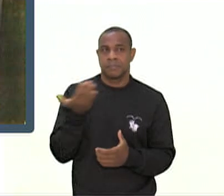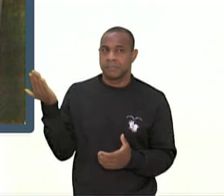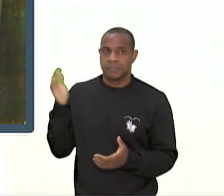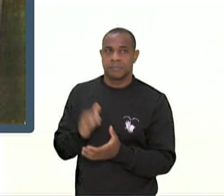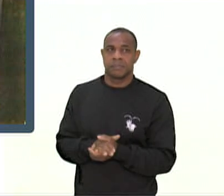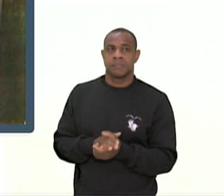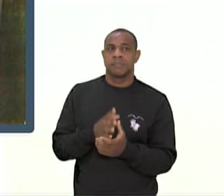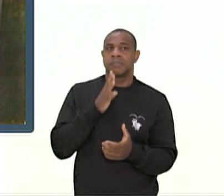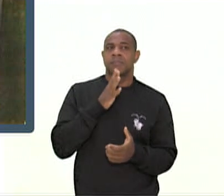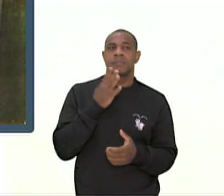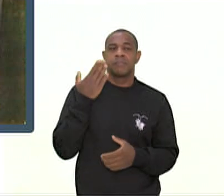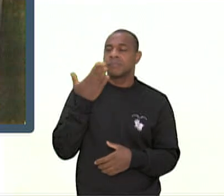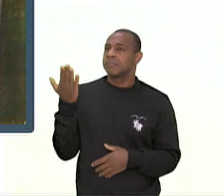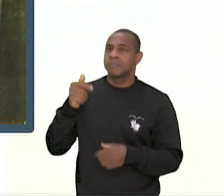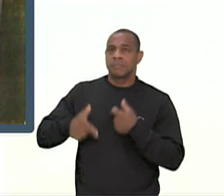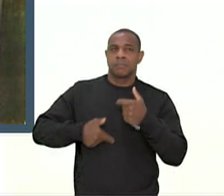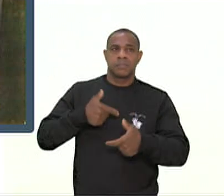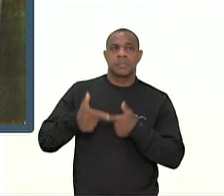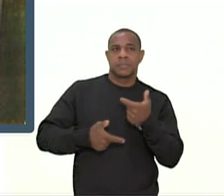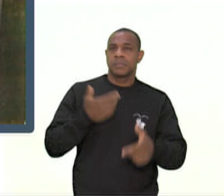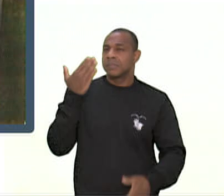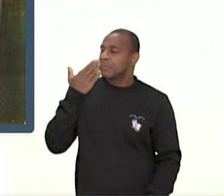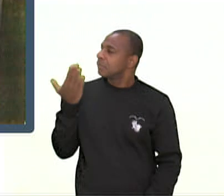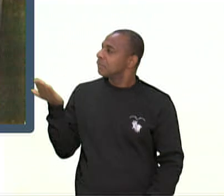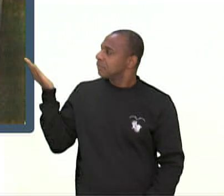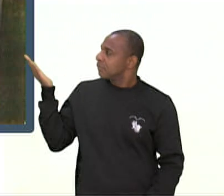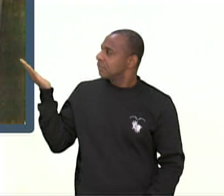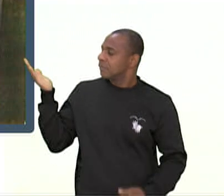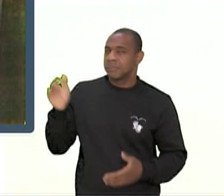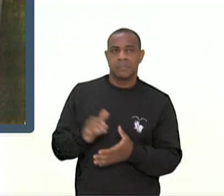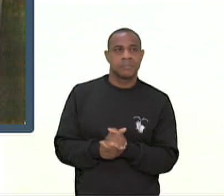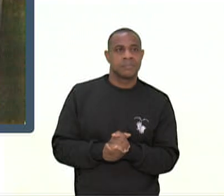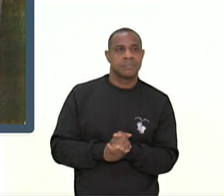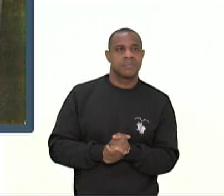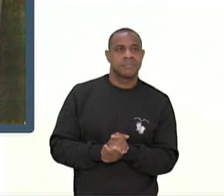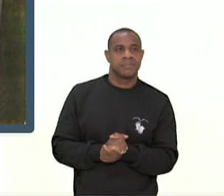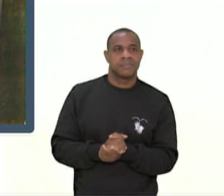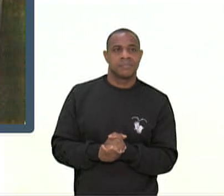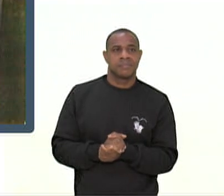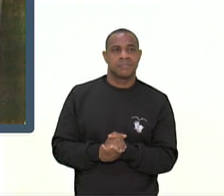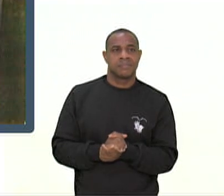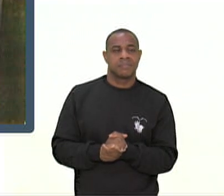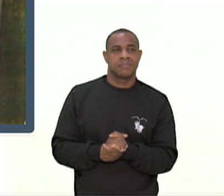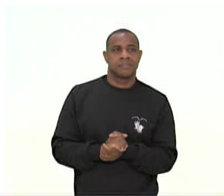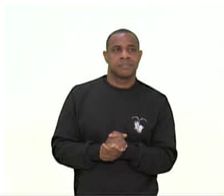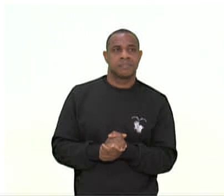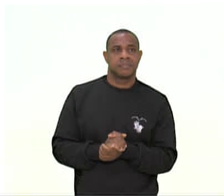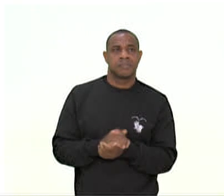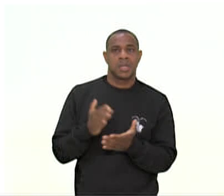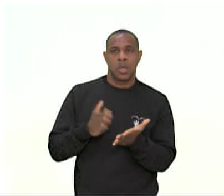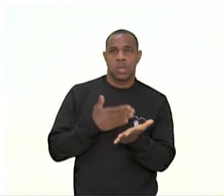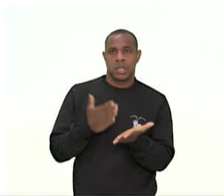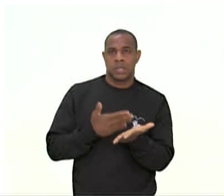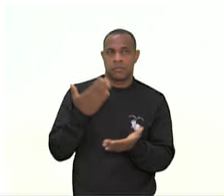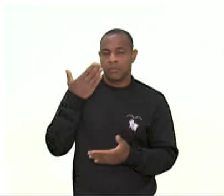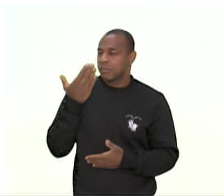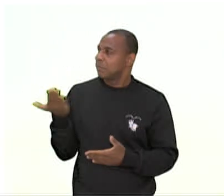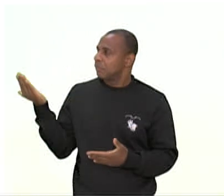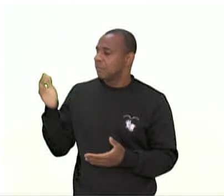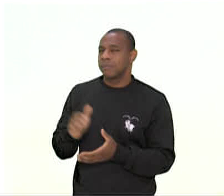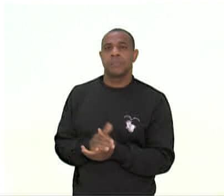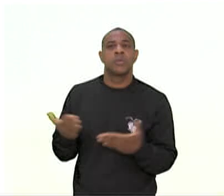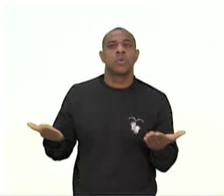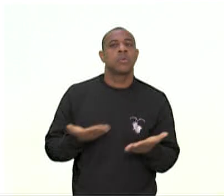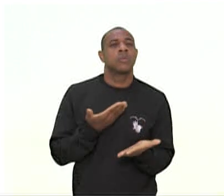pouquinho mais, né, a obra O Rei da Vela, de Oswald de Andrade, e Eles Não Usam Black Tie, do Guarnieri. O que nós vimos